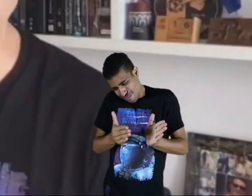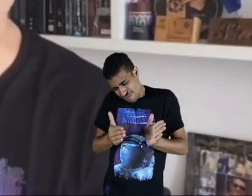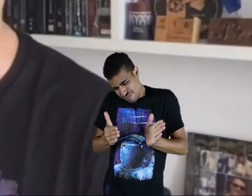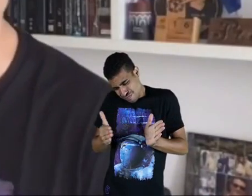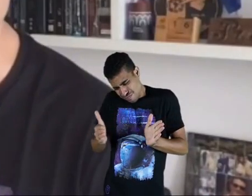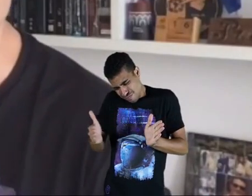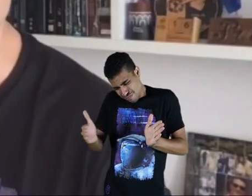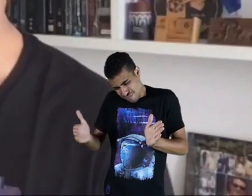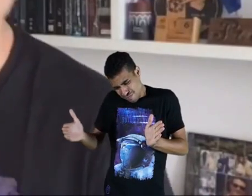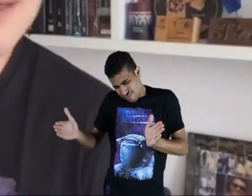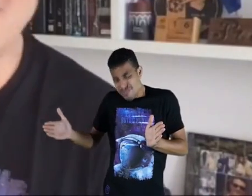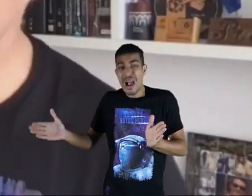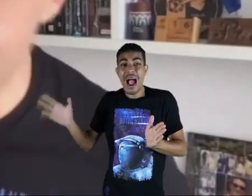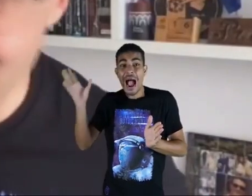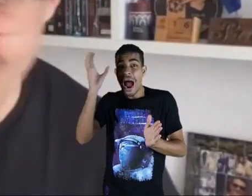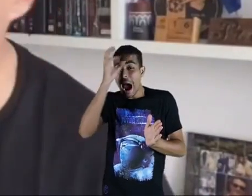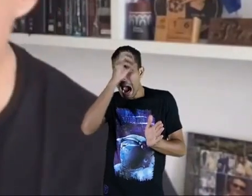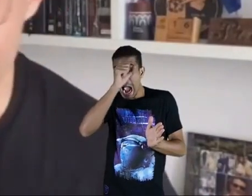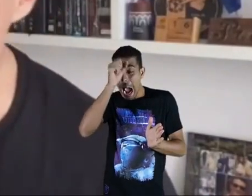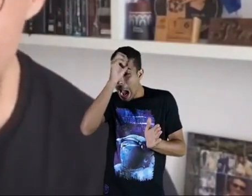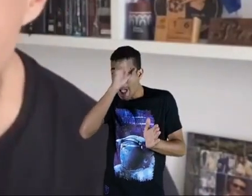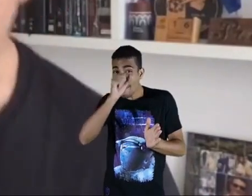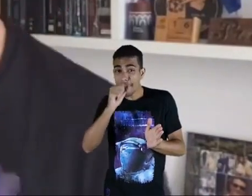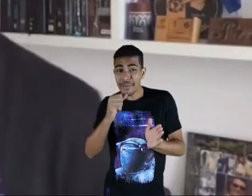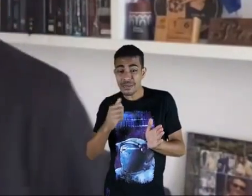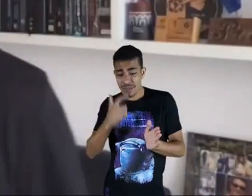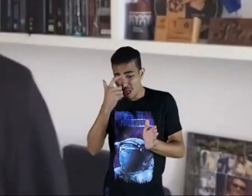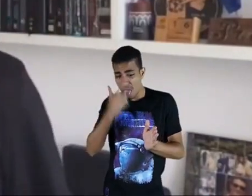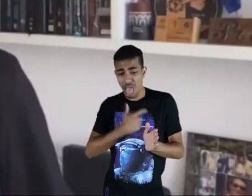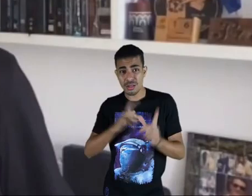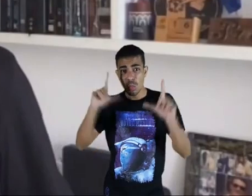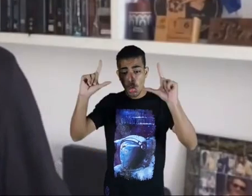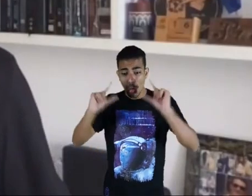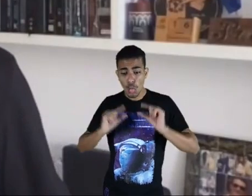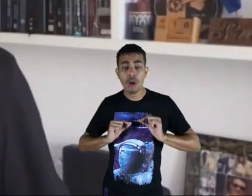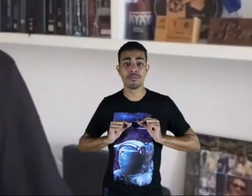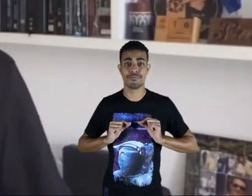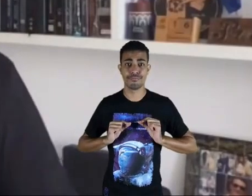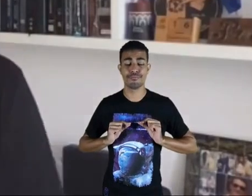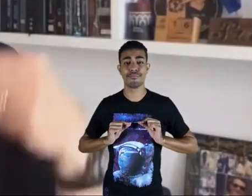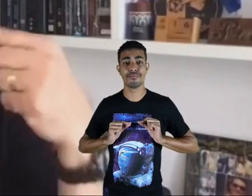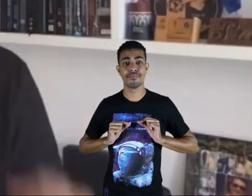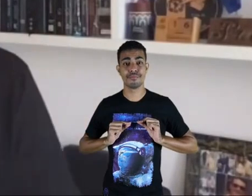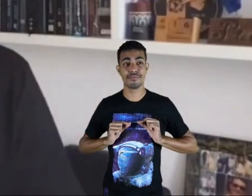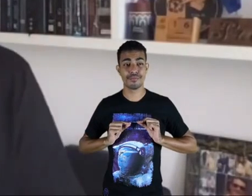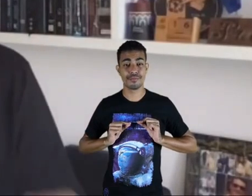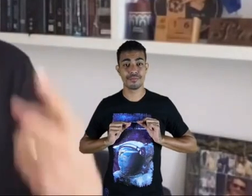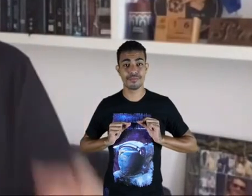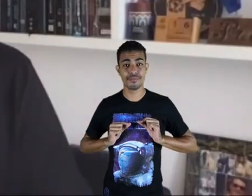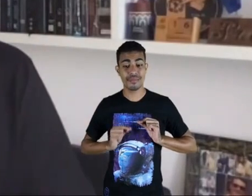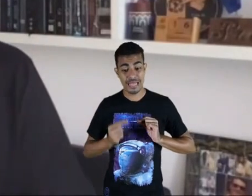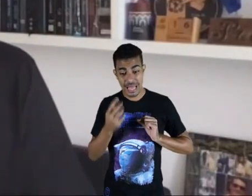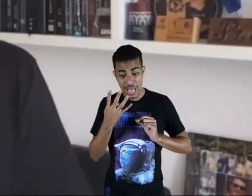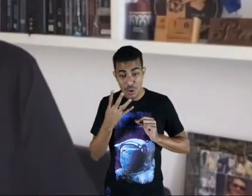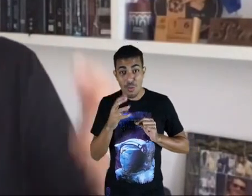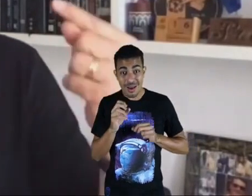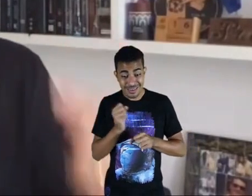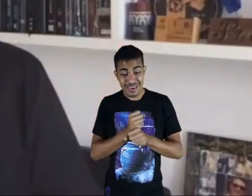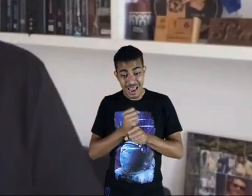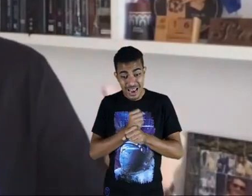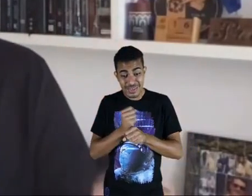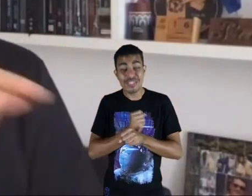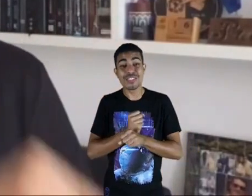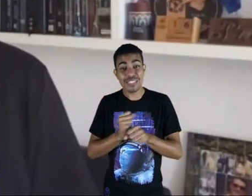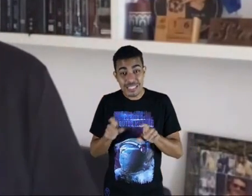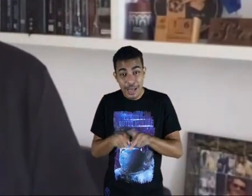40 anos aprendendo que ele não era ninguém. E 40 anos descobrindo o